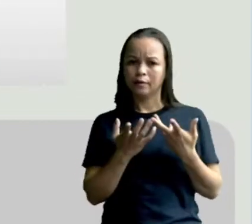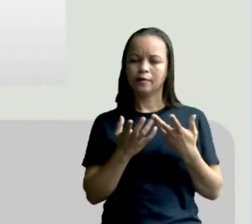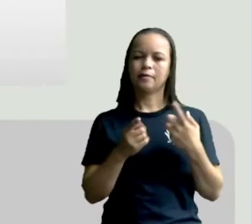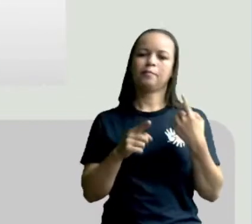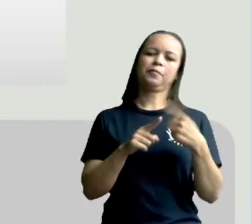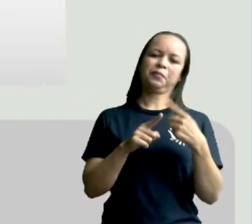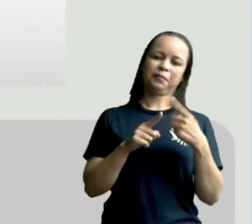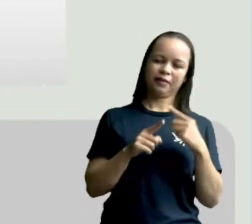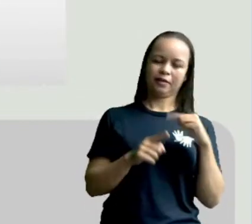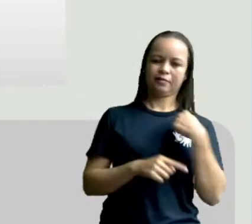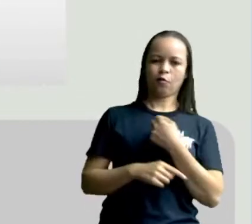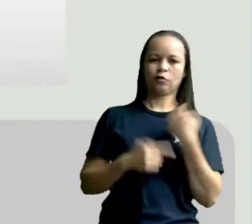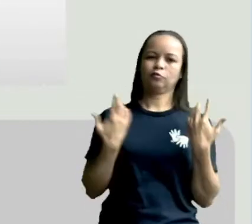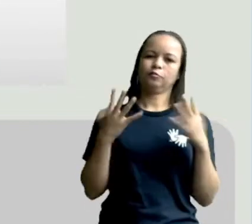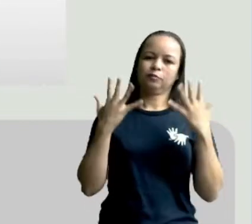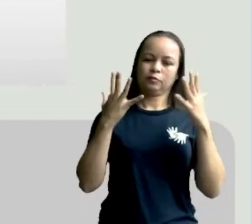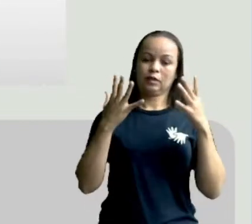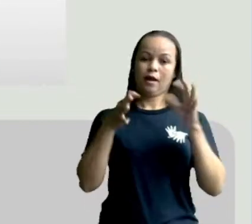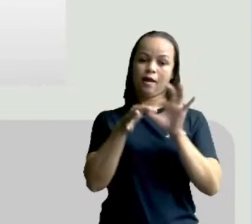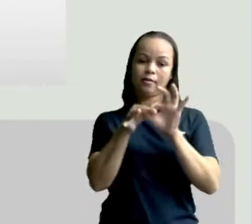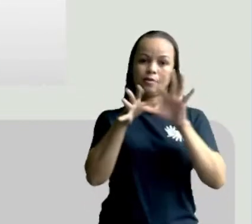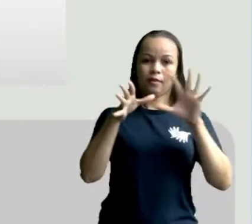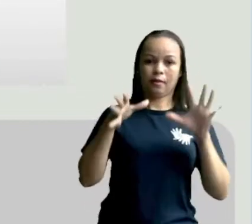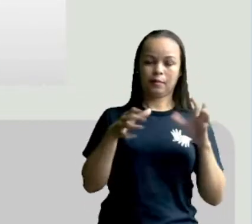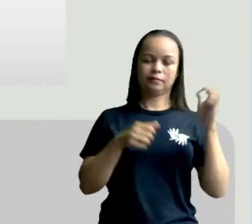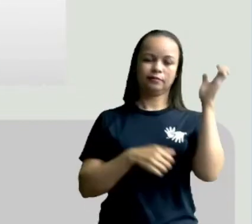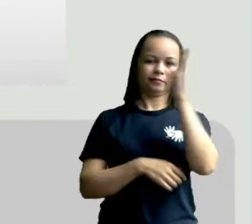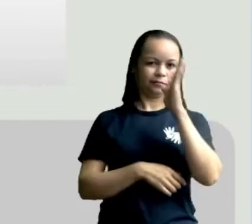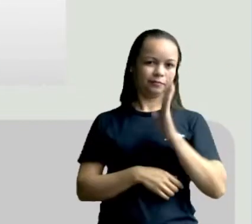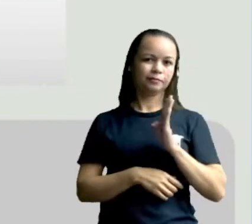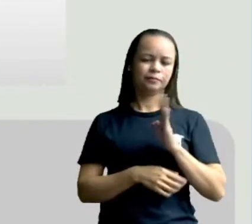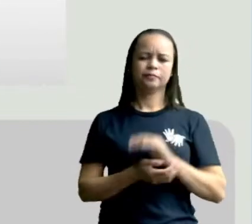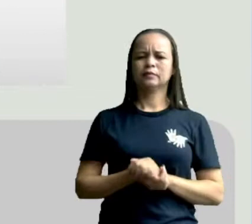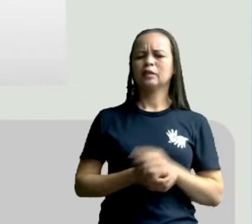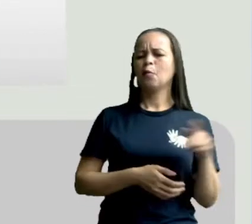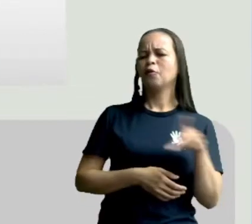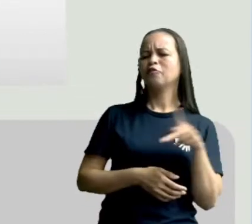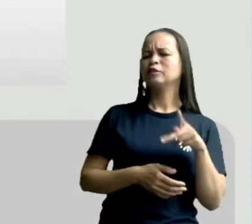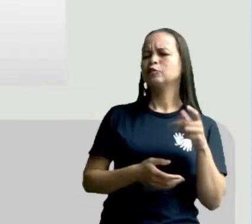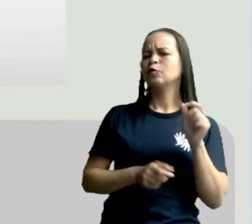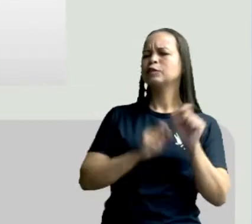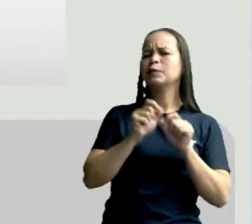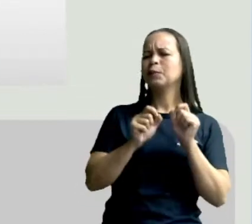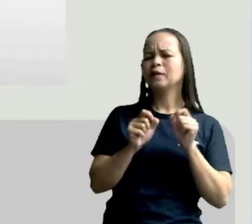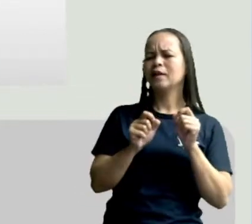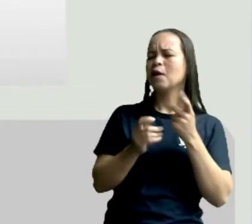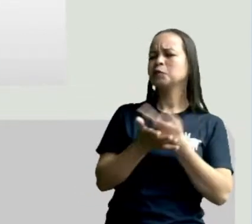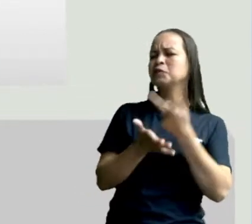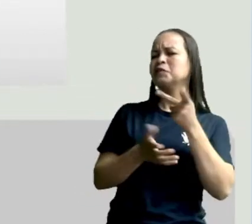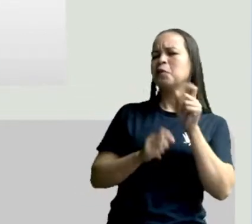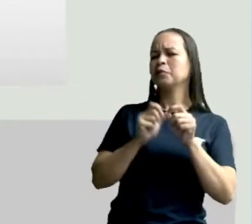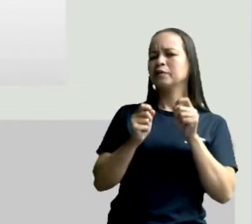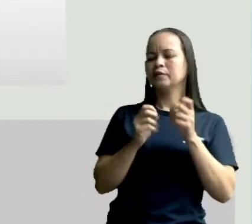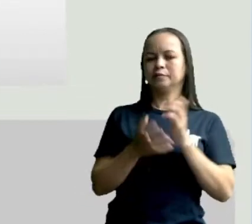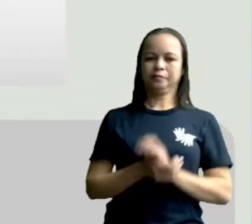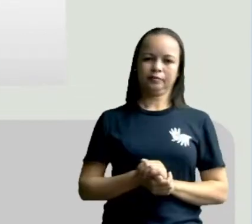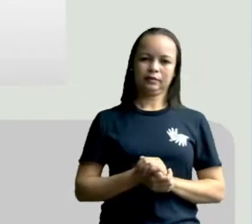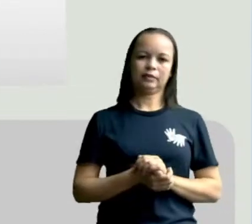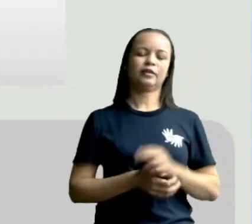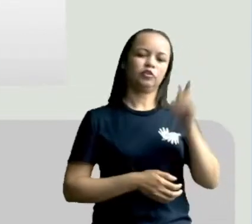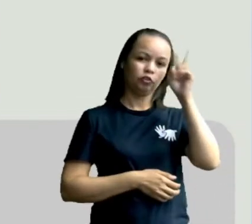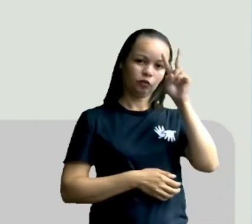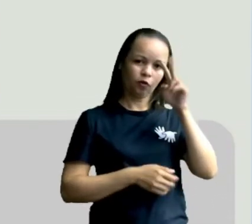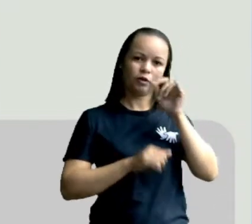comemora a independência do Brasil. Isso é o que, professora? Como foi que aconteceu? É essa história que eu vou contar para vocês